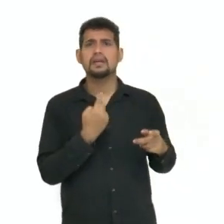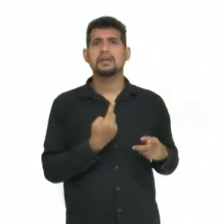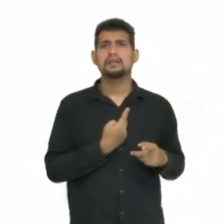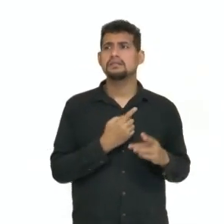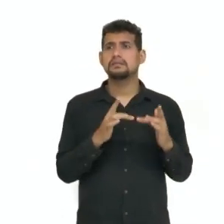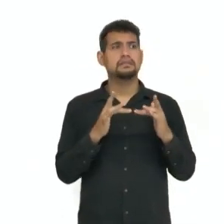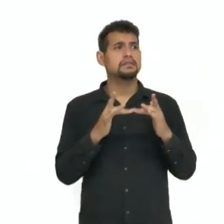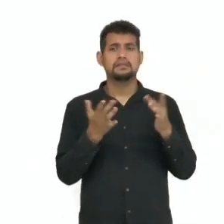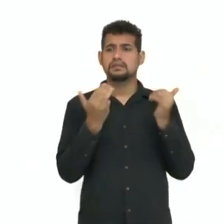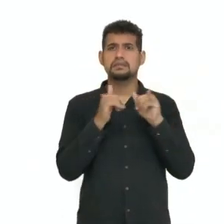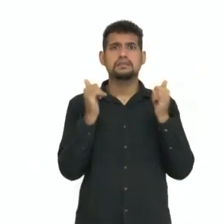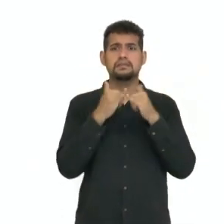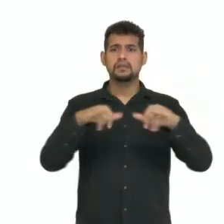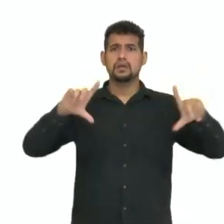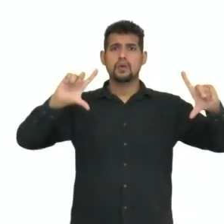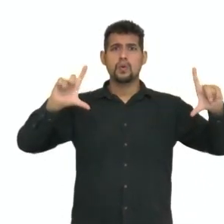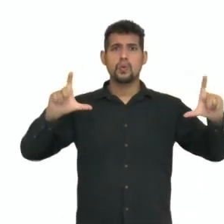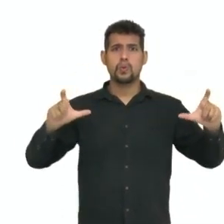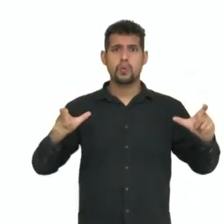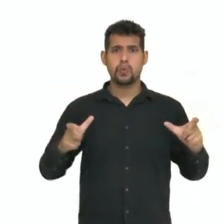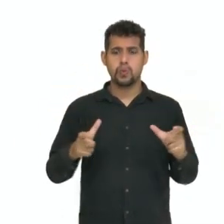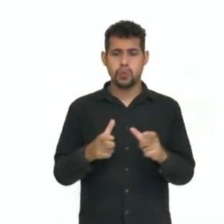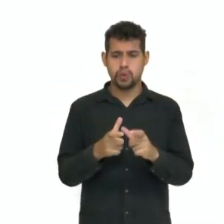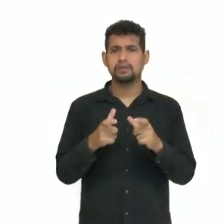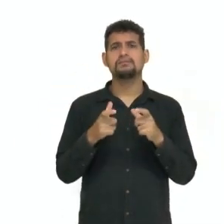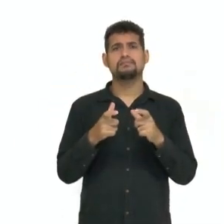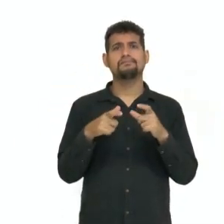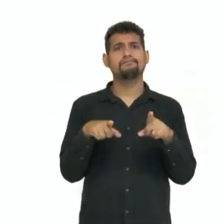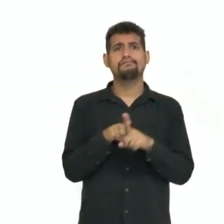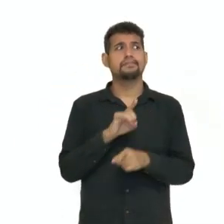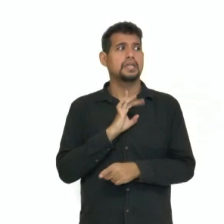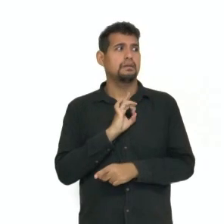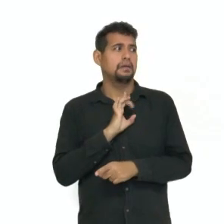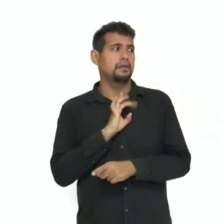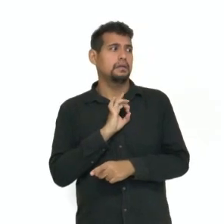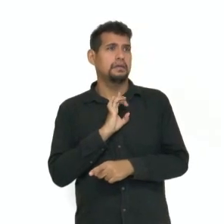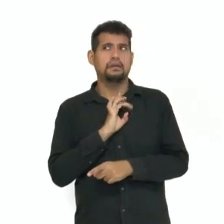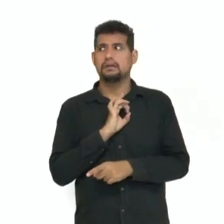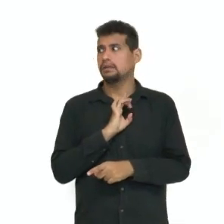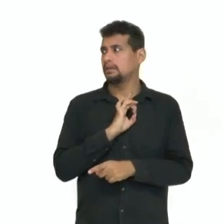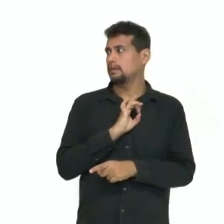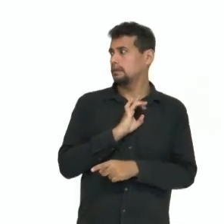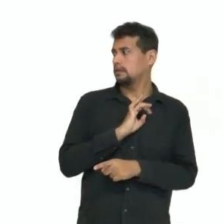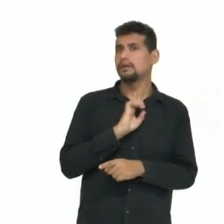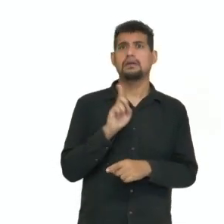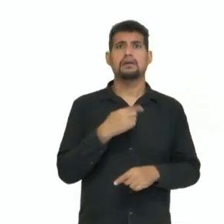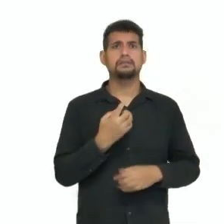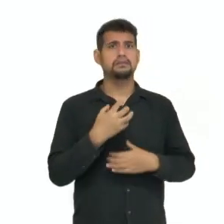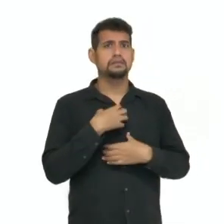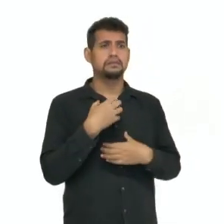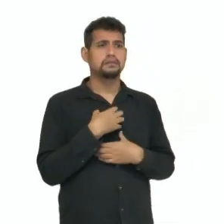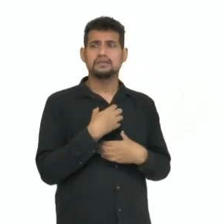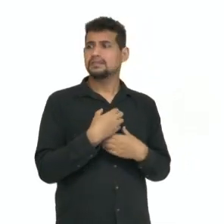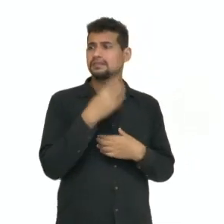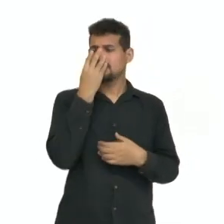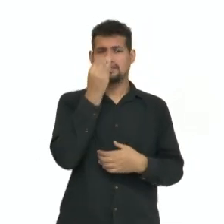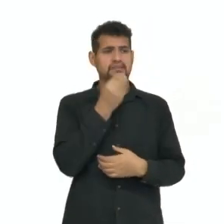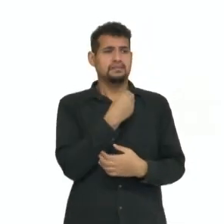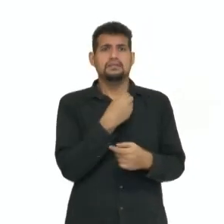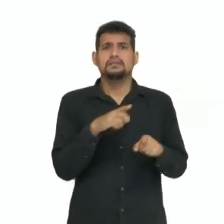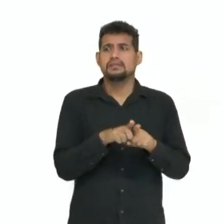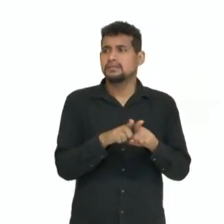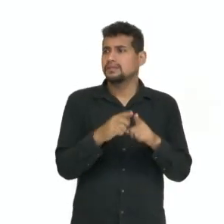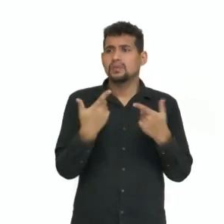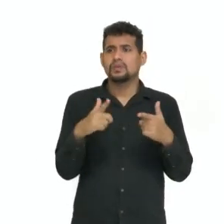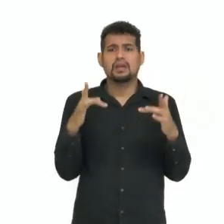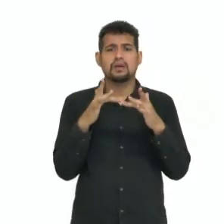conexão de dados reduzidas a um traço nos amedronta. Nos sentimos isolados, desinformados e perdemos